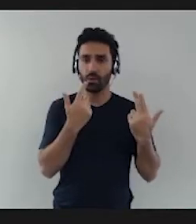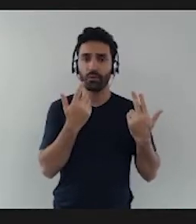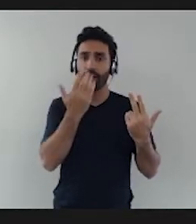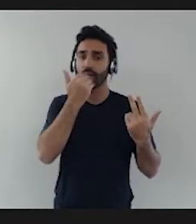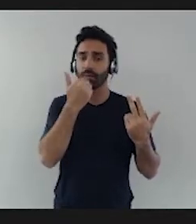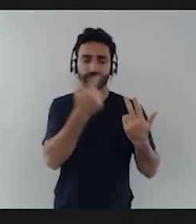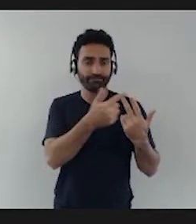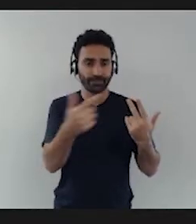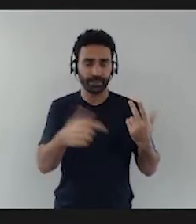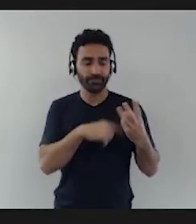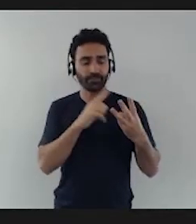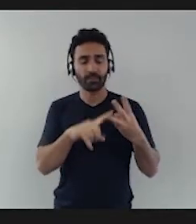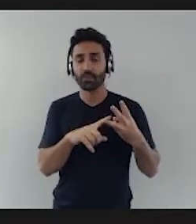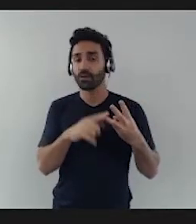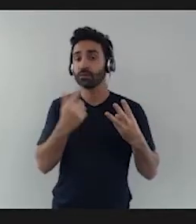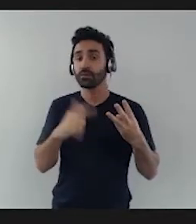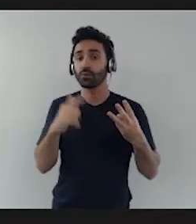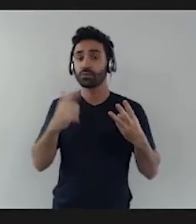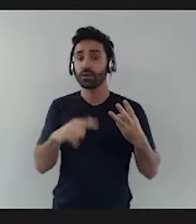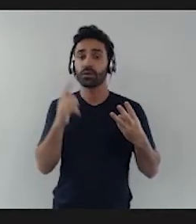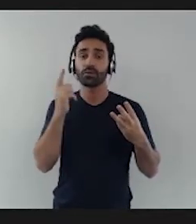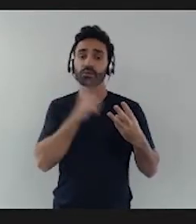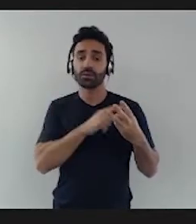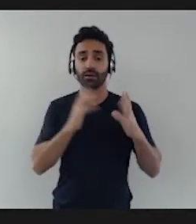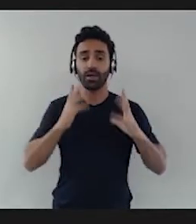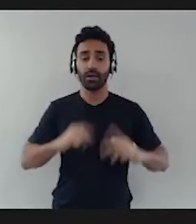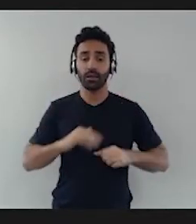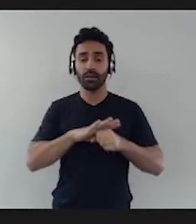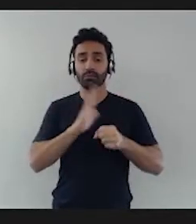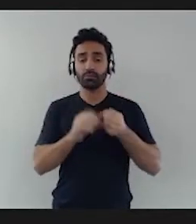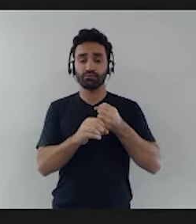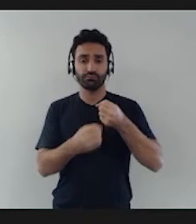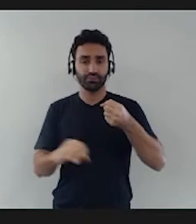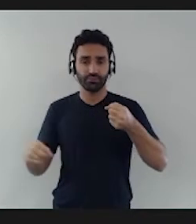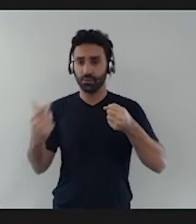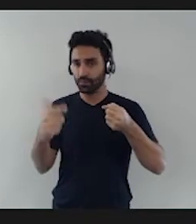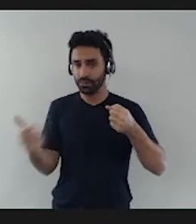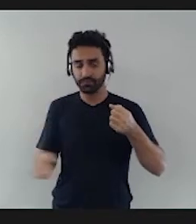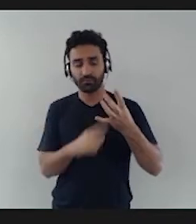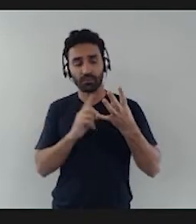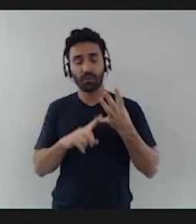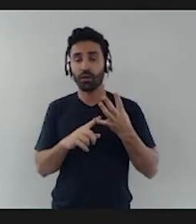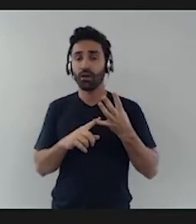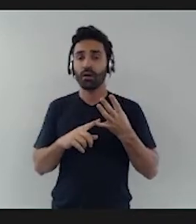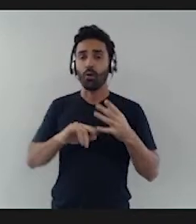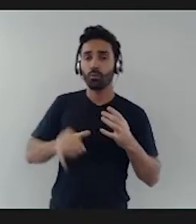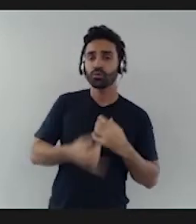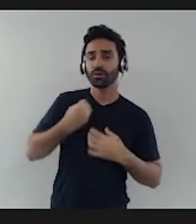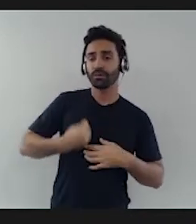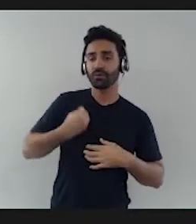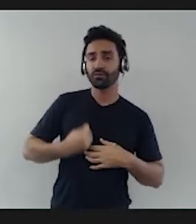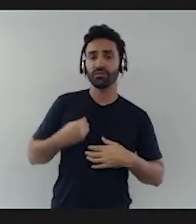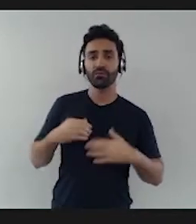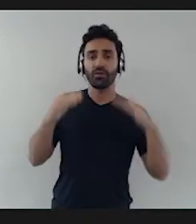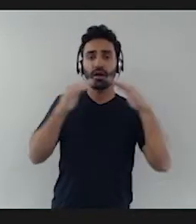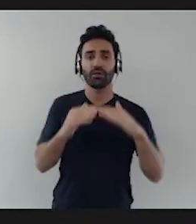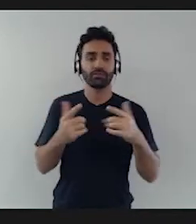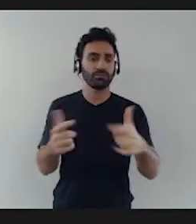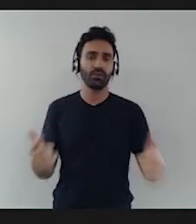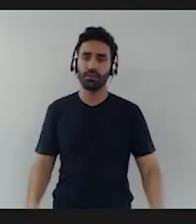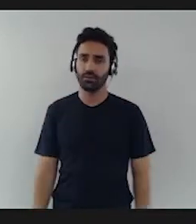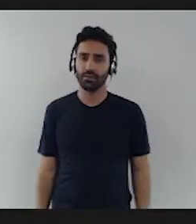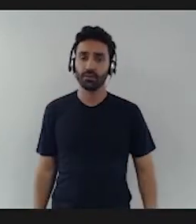alimentação, elas não têm o mesmo acesso a saneamento, elas não têm a oportunidade de ficar em casa porque os trabalhos que elas